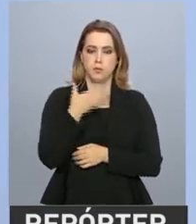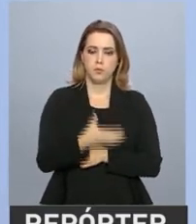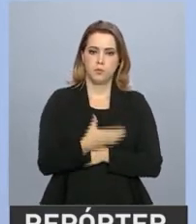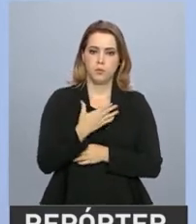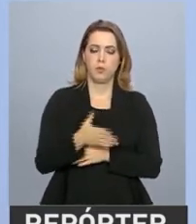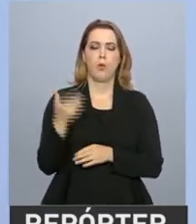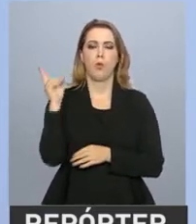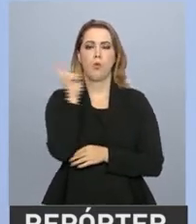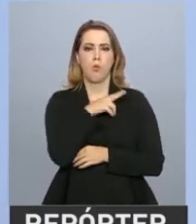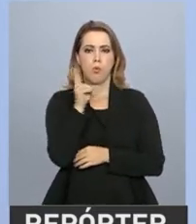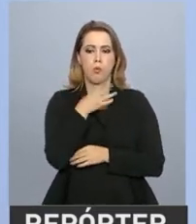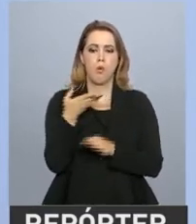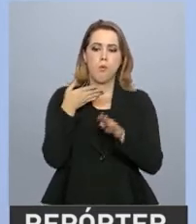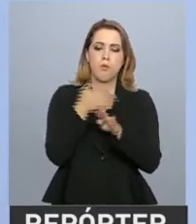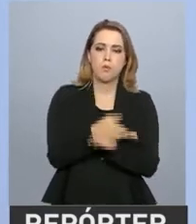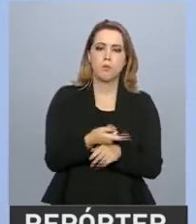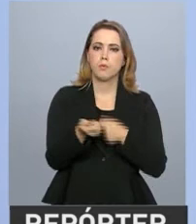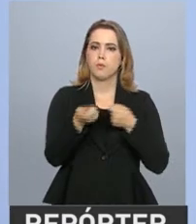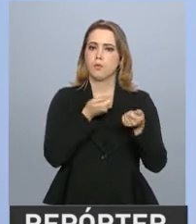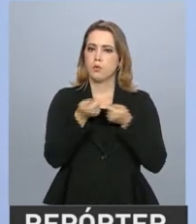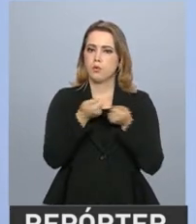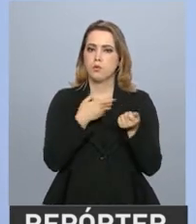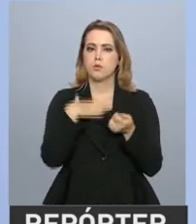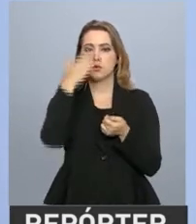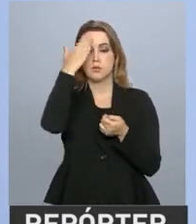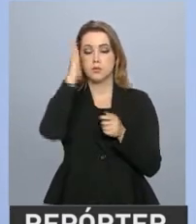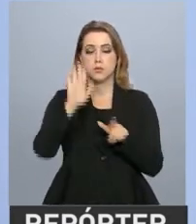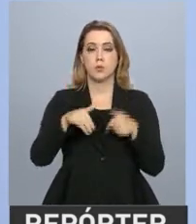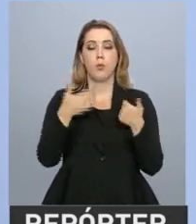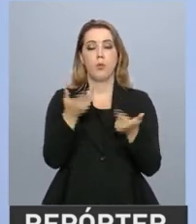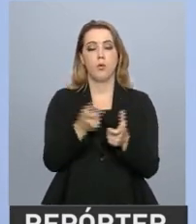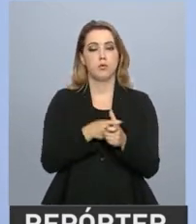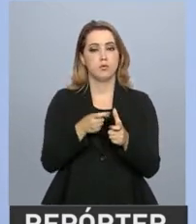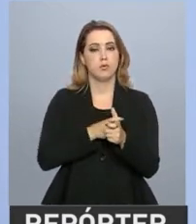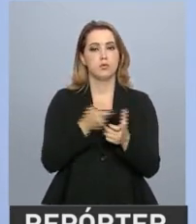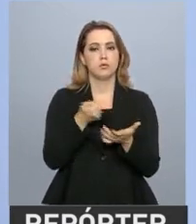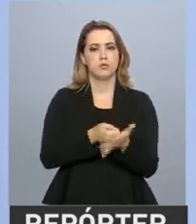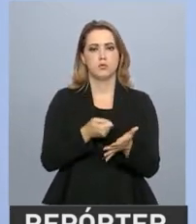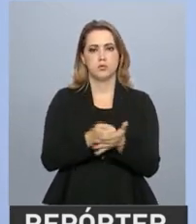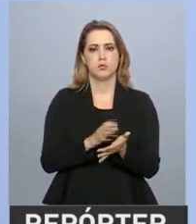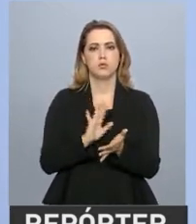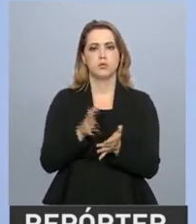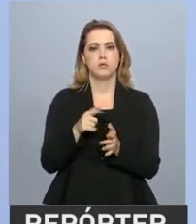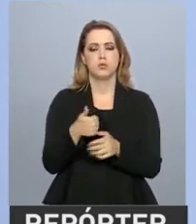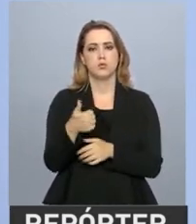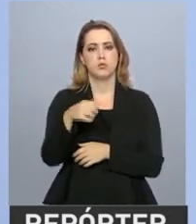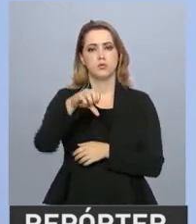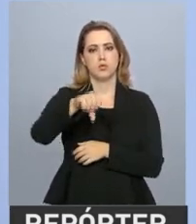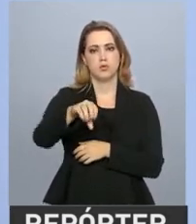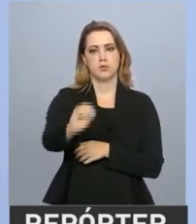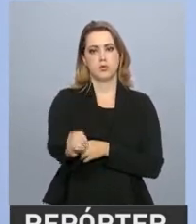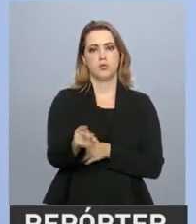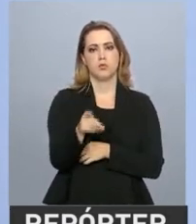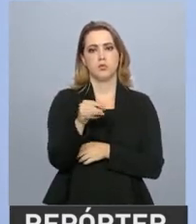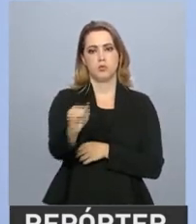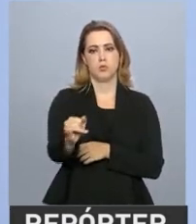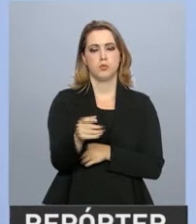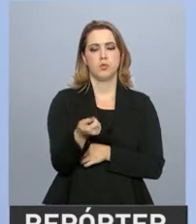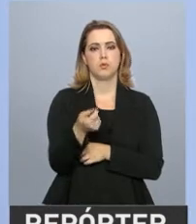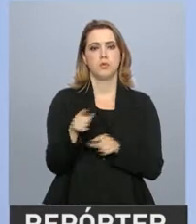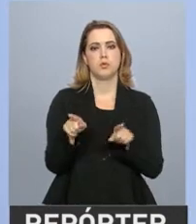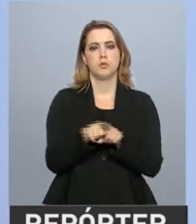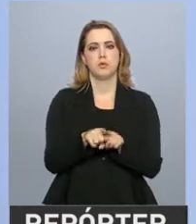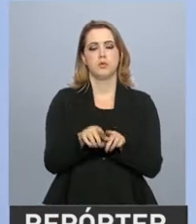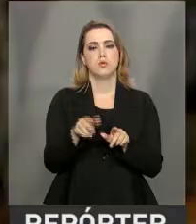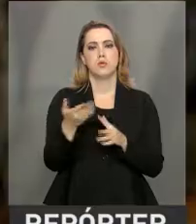correrem para regularizar a sua situação já que nós vamos ter uma janela de 90 dias para o efeito